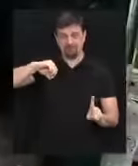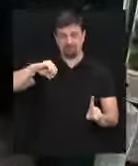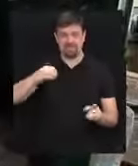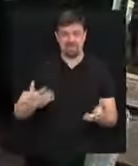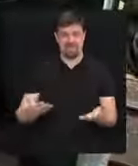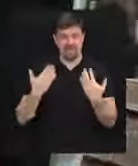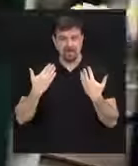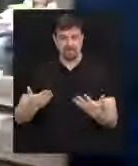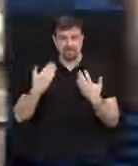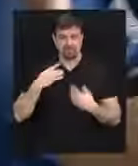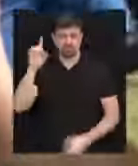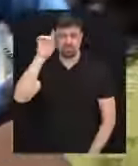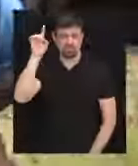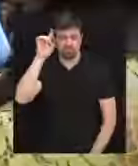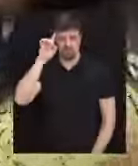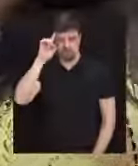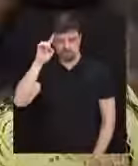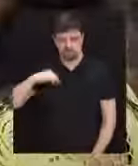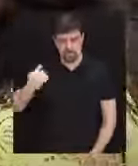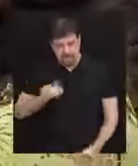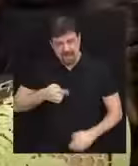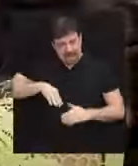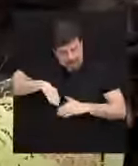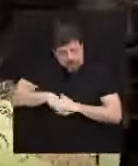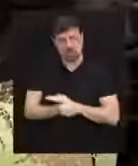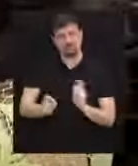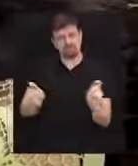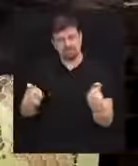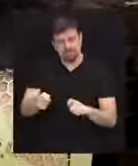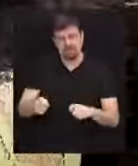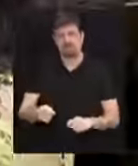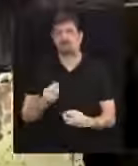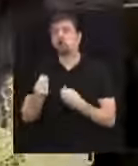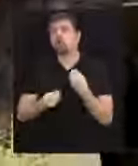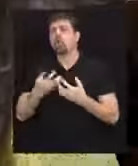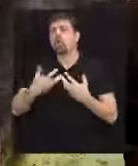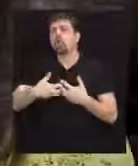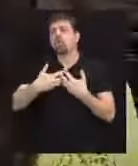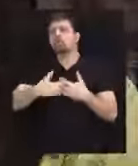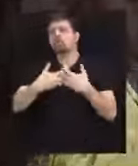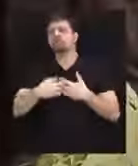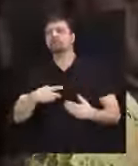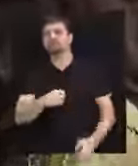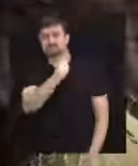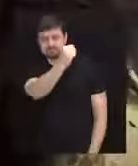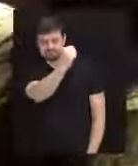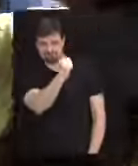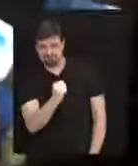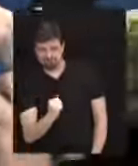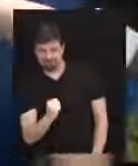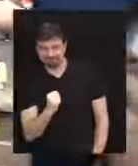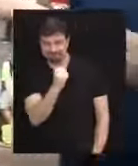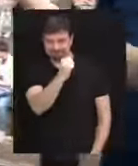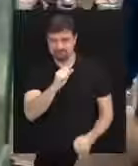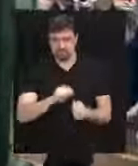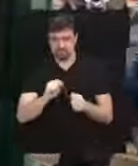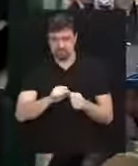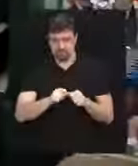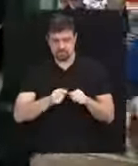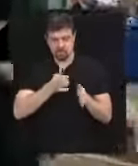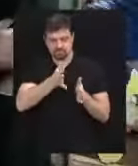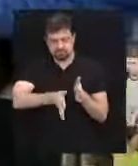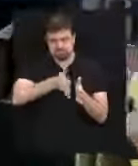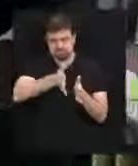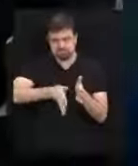fora. Então, todo dia você fazendo o mesmo serviço, você já acostuma com isso. E como que funciona aqui? Aquela alavanca ali que faz o negócio andar,